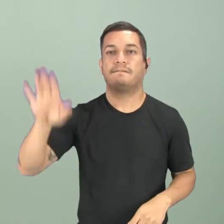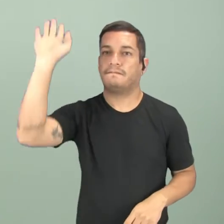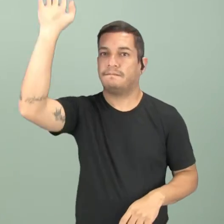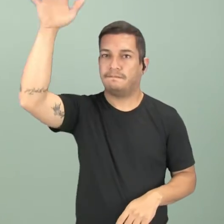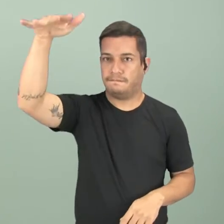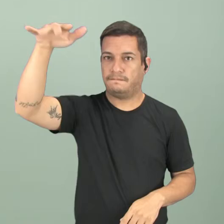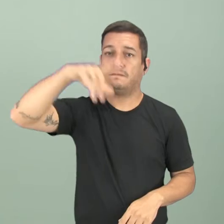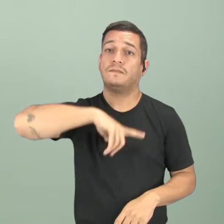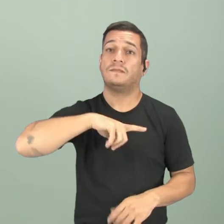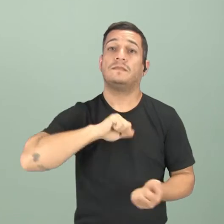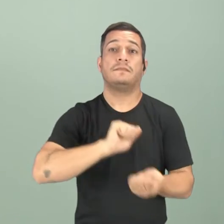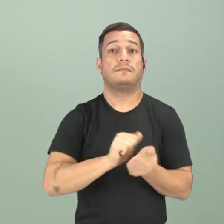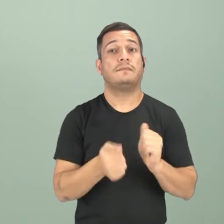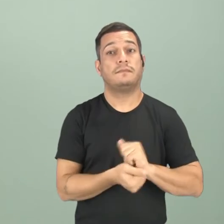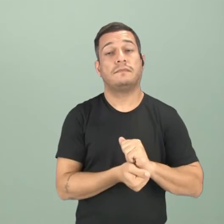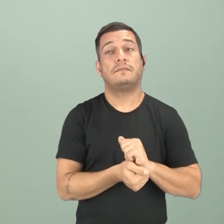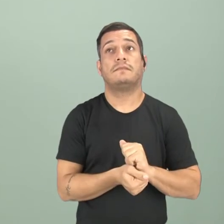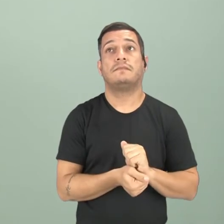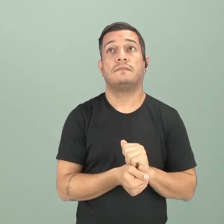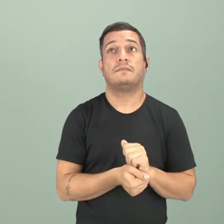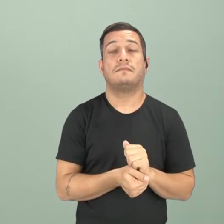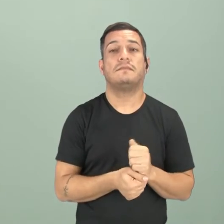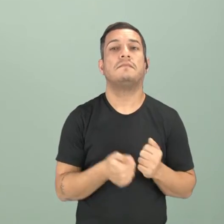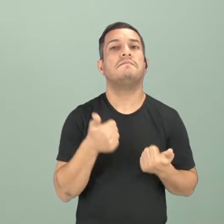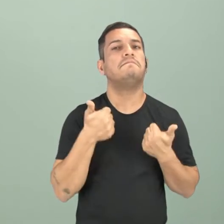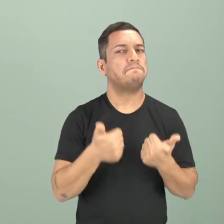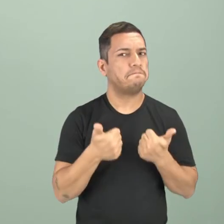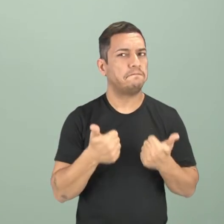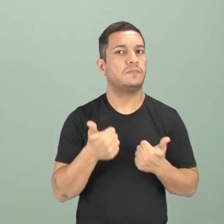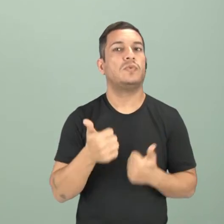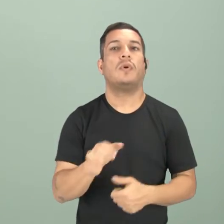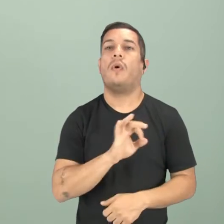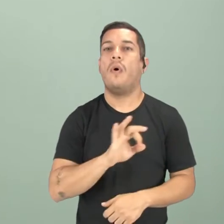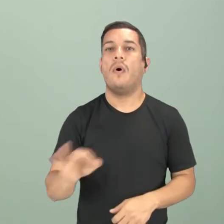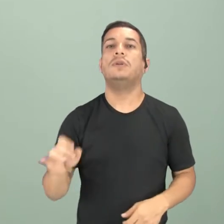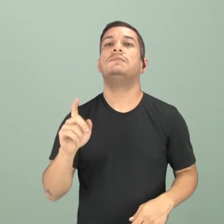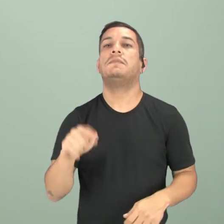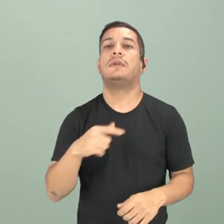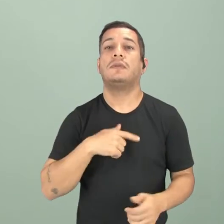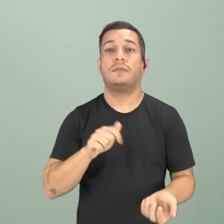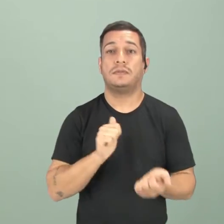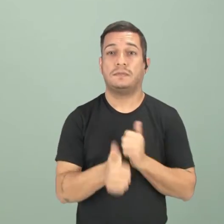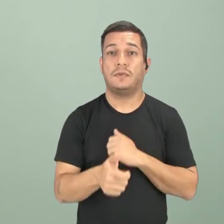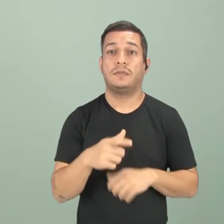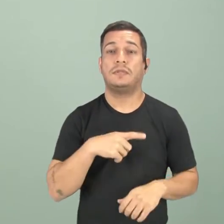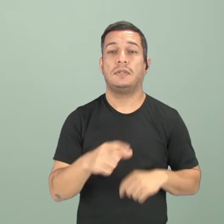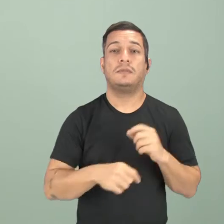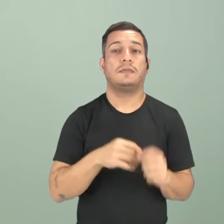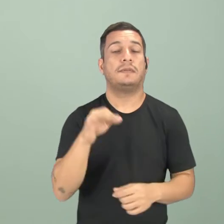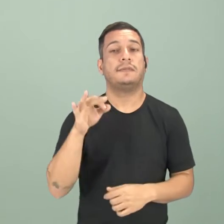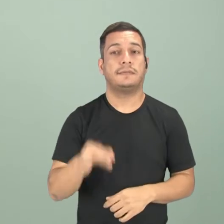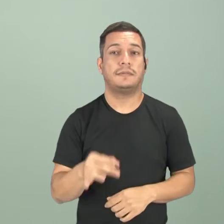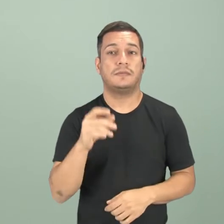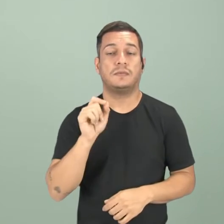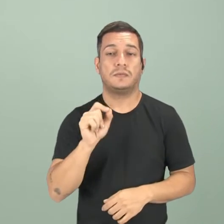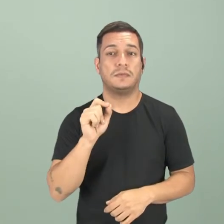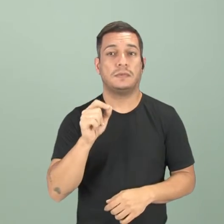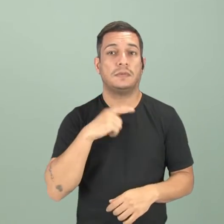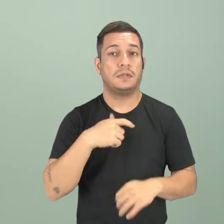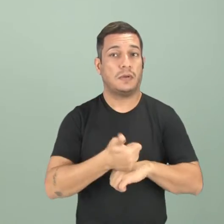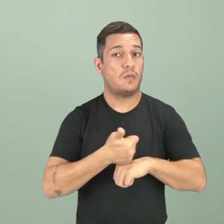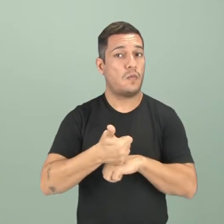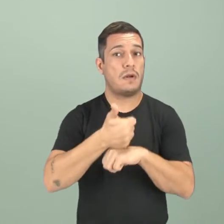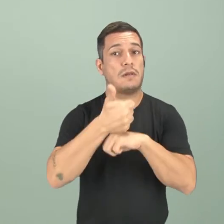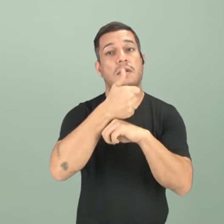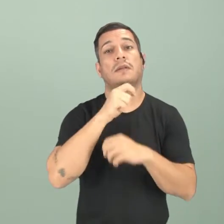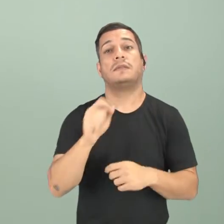Você tem aí uma adaptação muito efetiva para que o esporte paralímpico tenha dado esse salto de qualidade